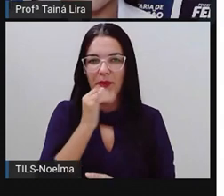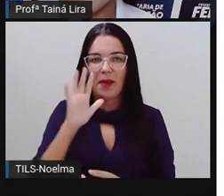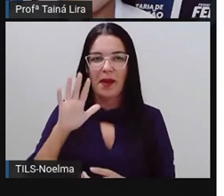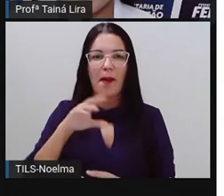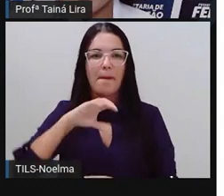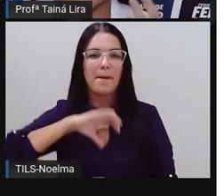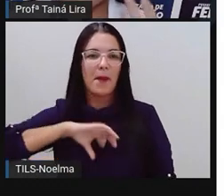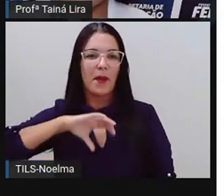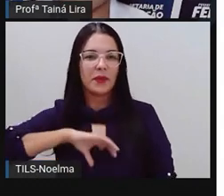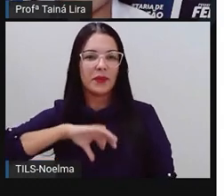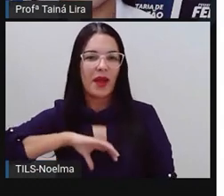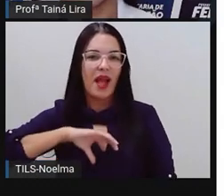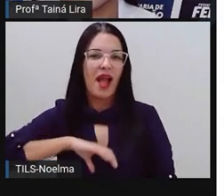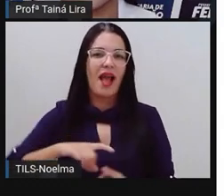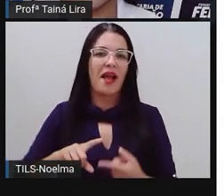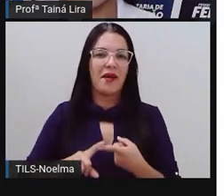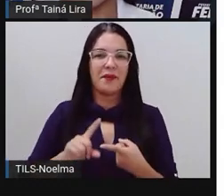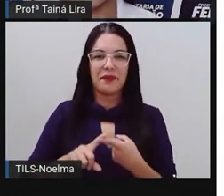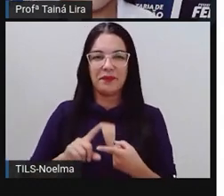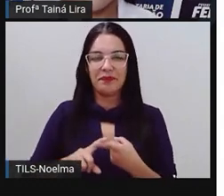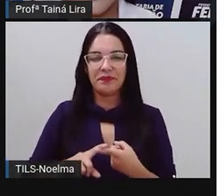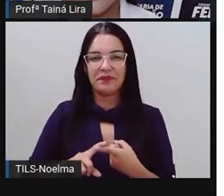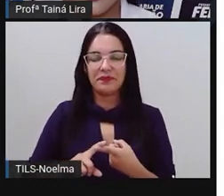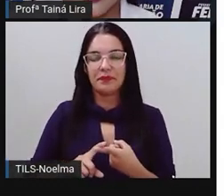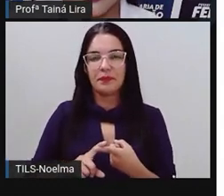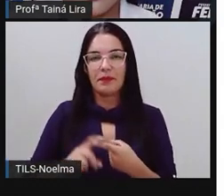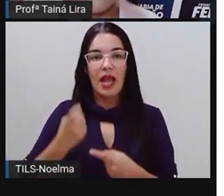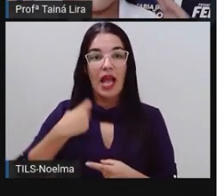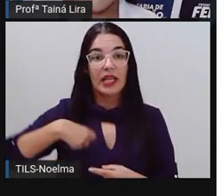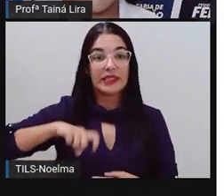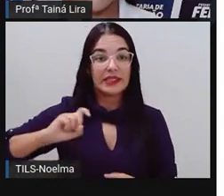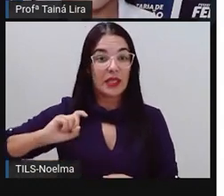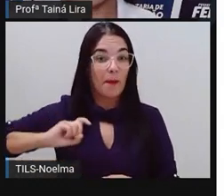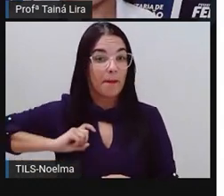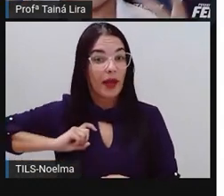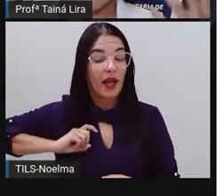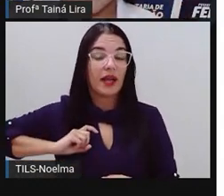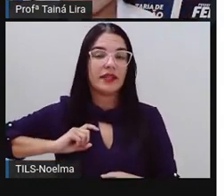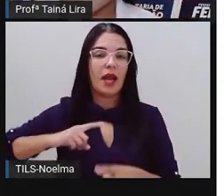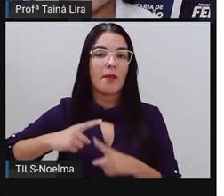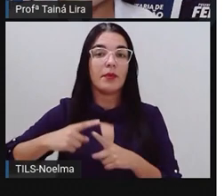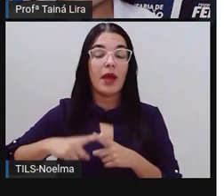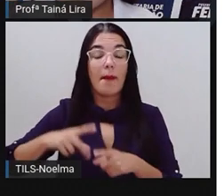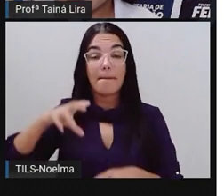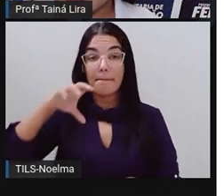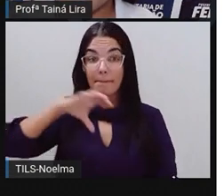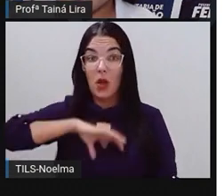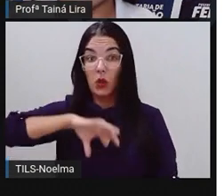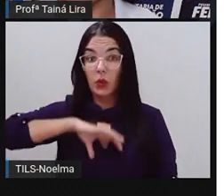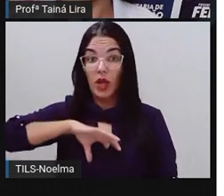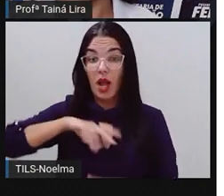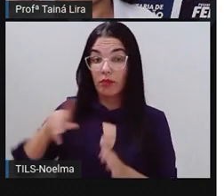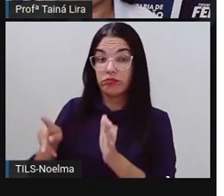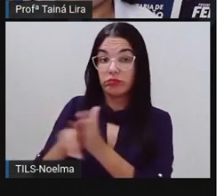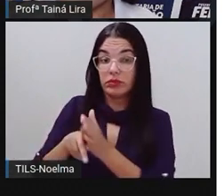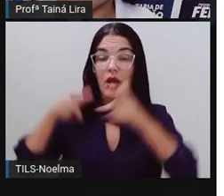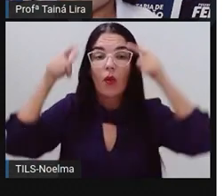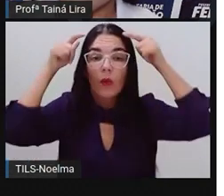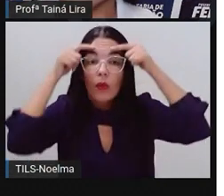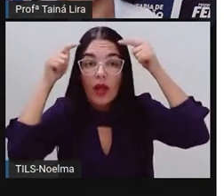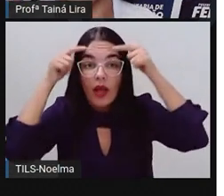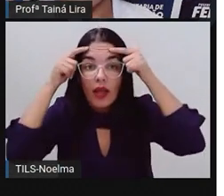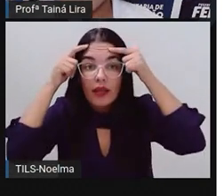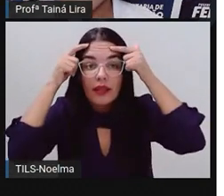Espanha né a gente viu que os portugueses vieram para o Brasil e Portugal eu tinha um rei na África Nós